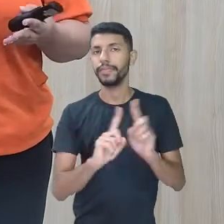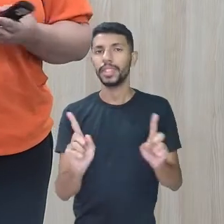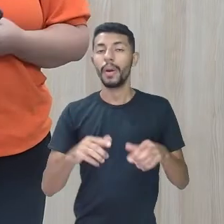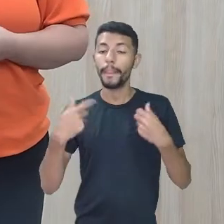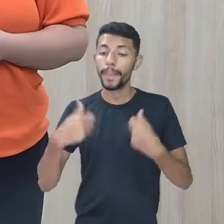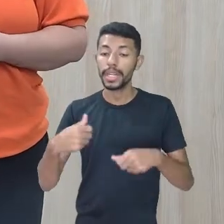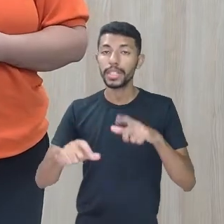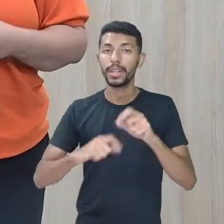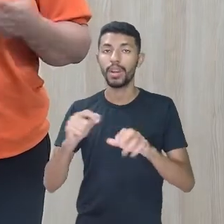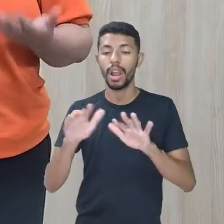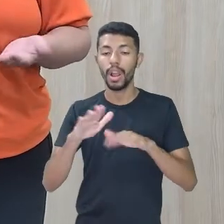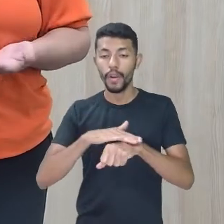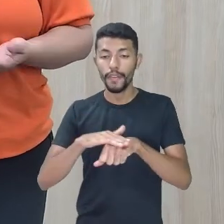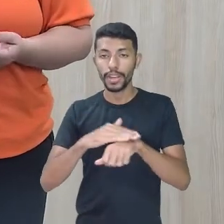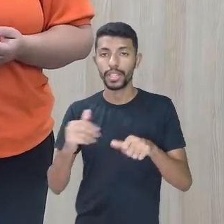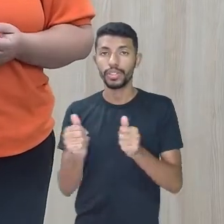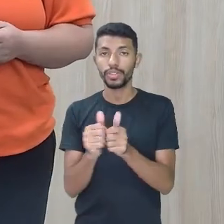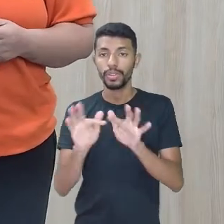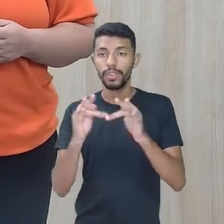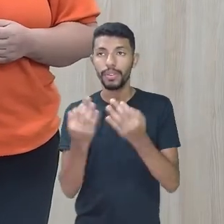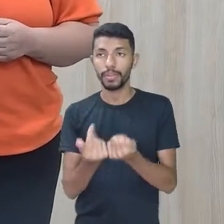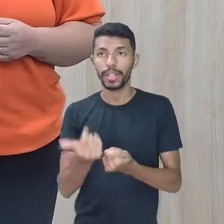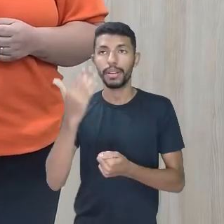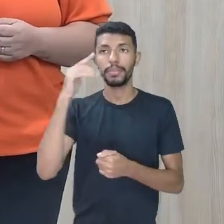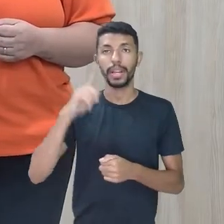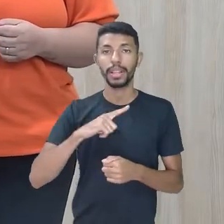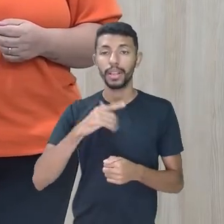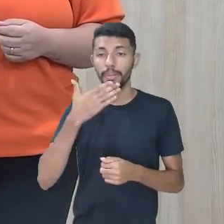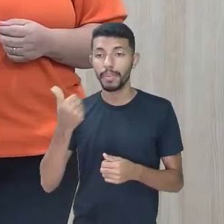melhor direcionamento no seu atendimento, professor.